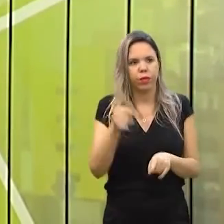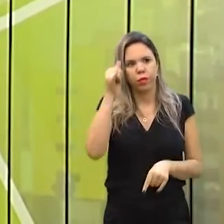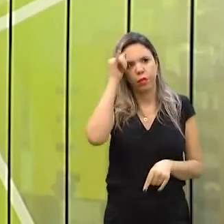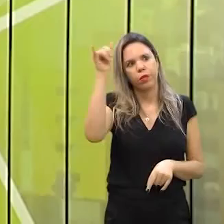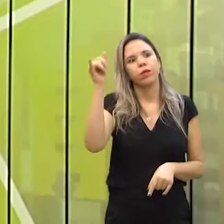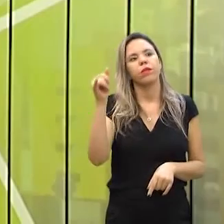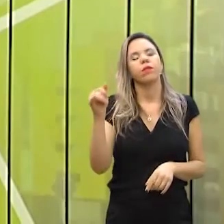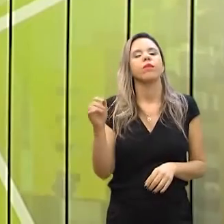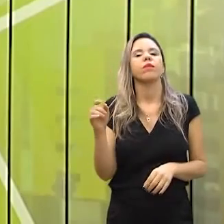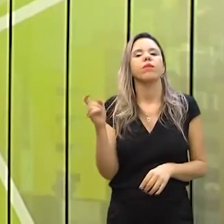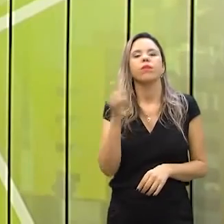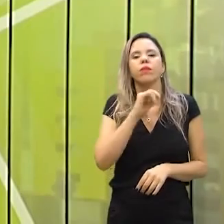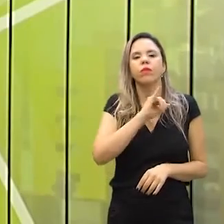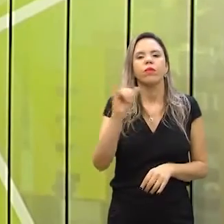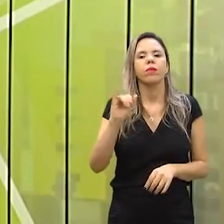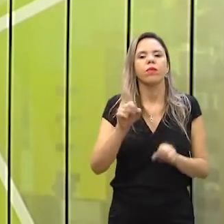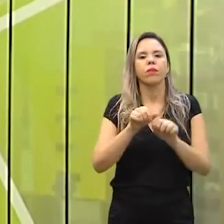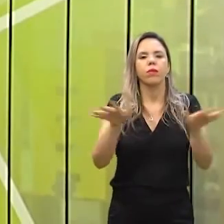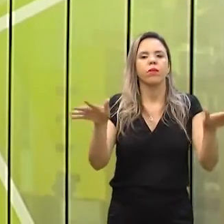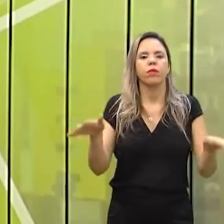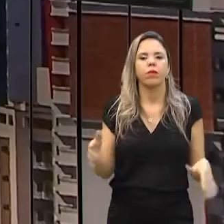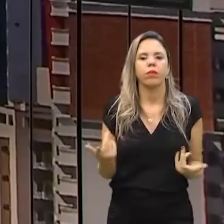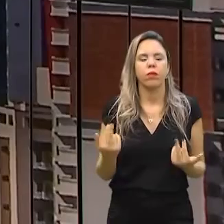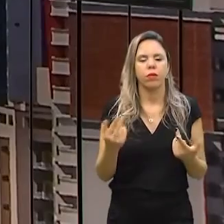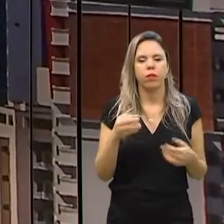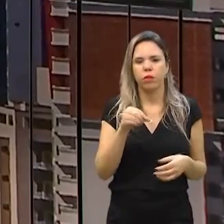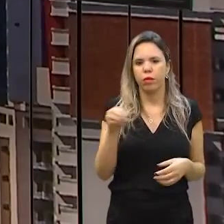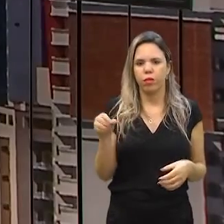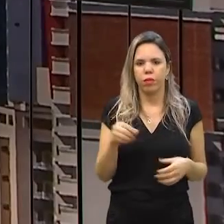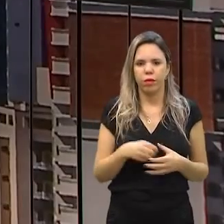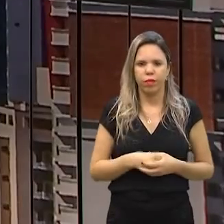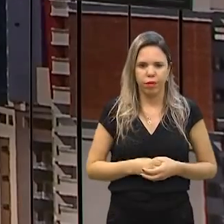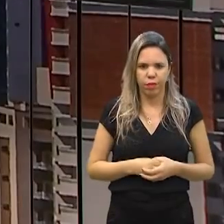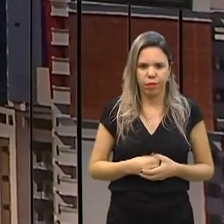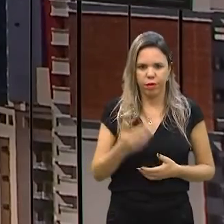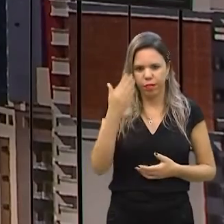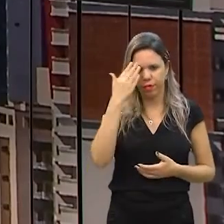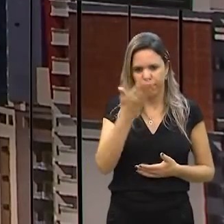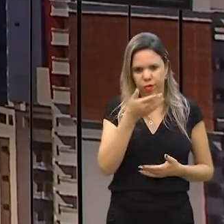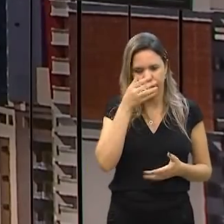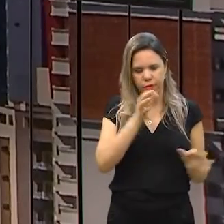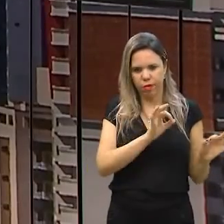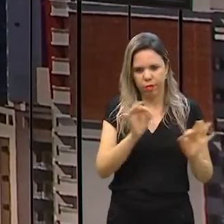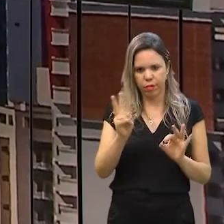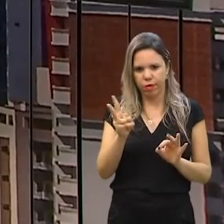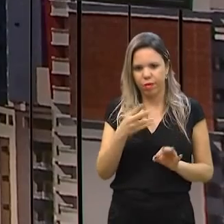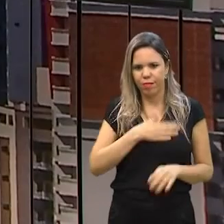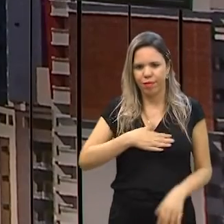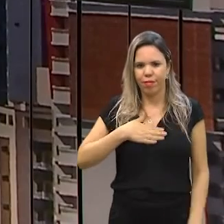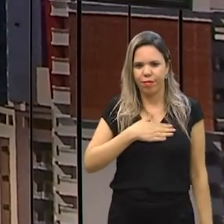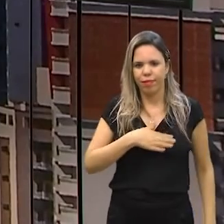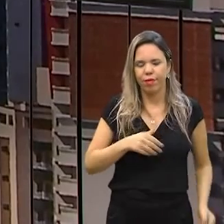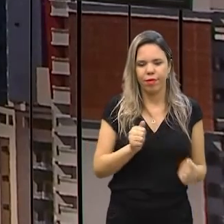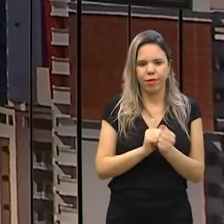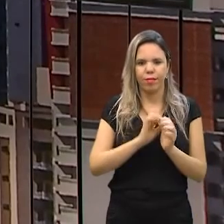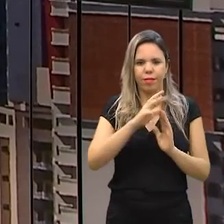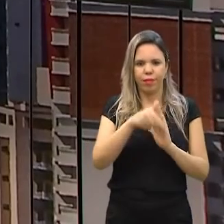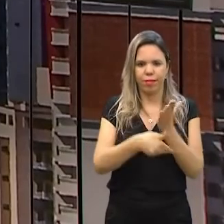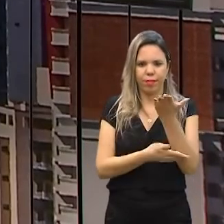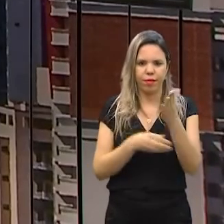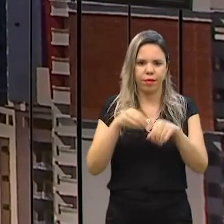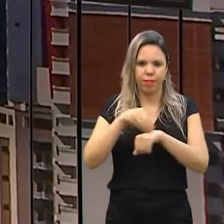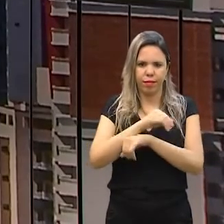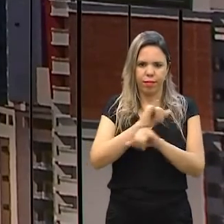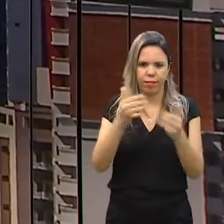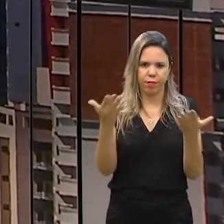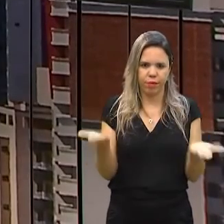fake news se espalhem por aí, igual areia. Muito obrigada pela sua companhia, sempre uma delícia estar aqui no Giro Ambiental, trazendo informação